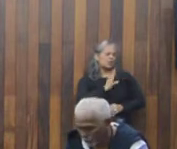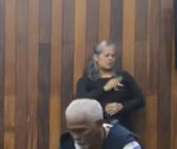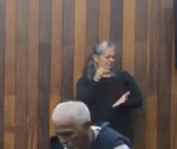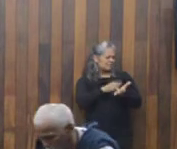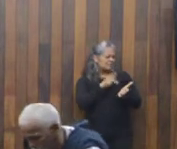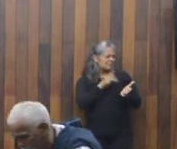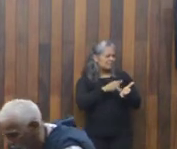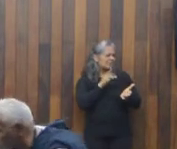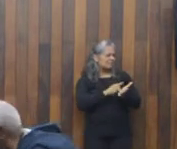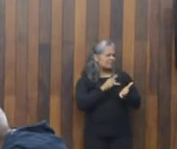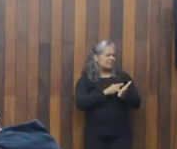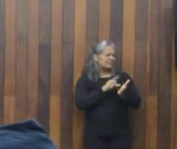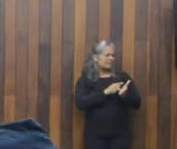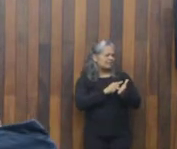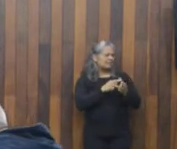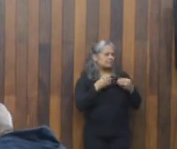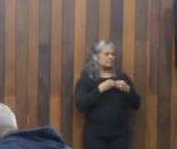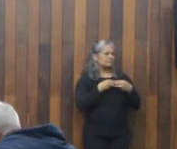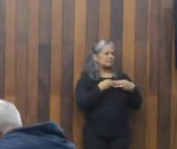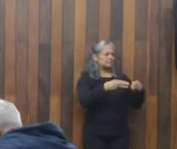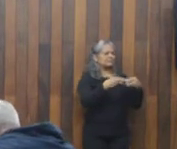Se entregar essa moção de aplausos.